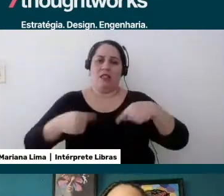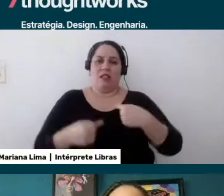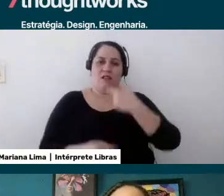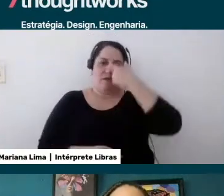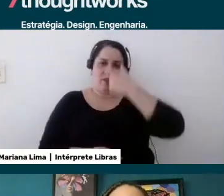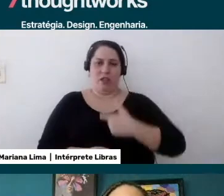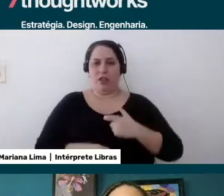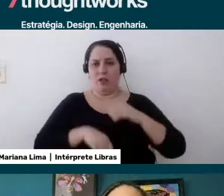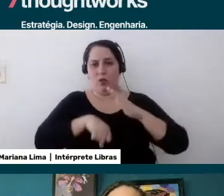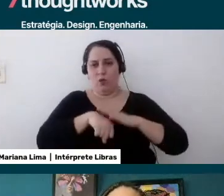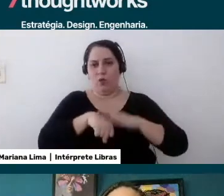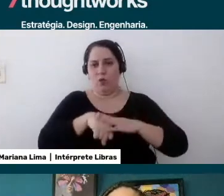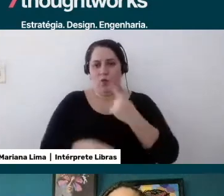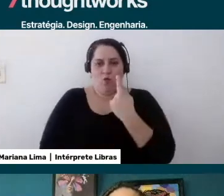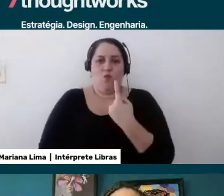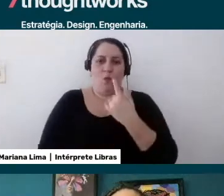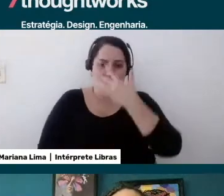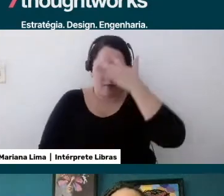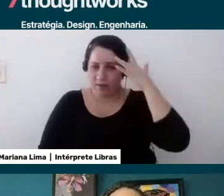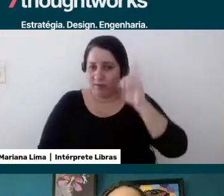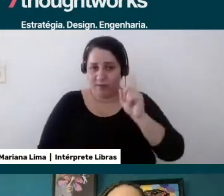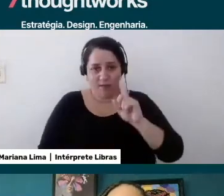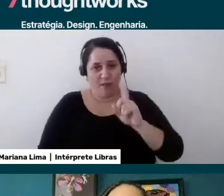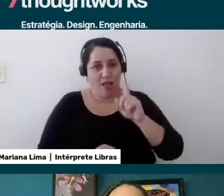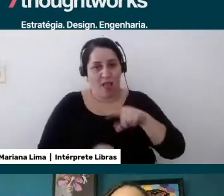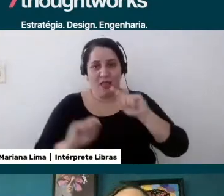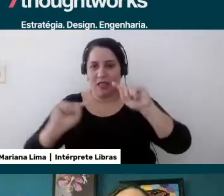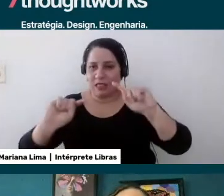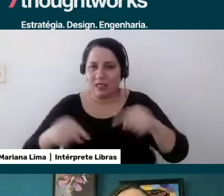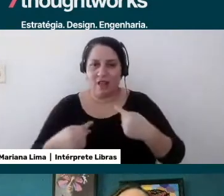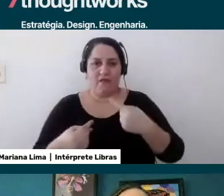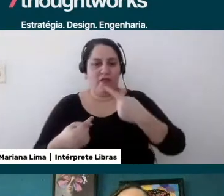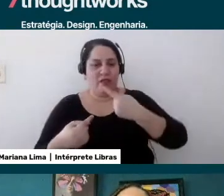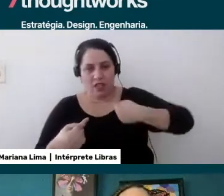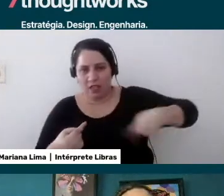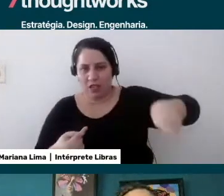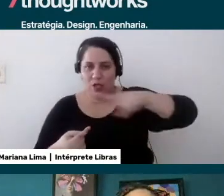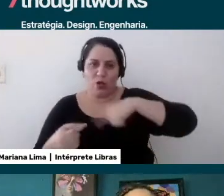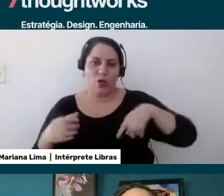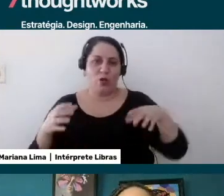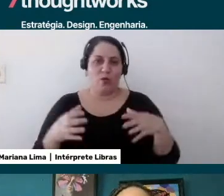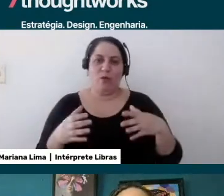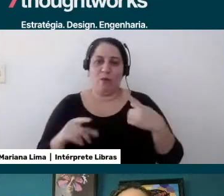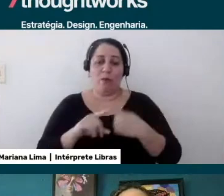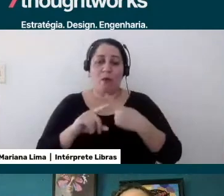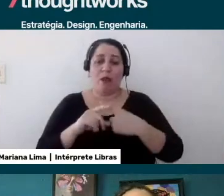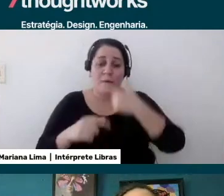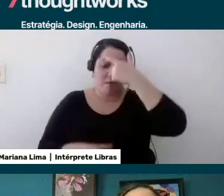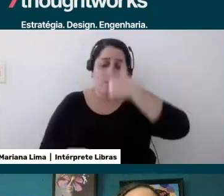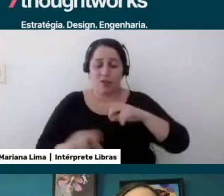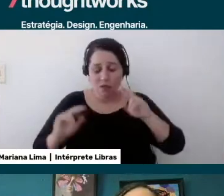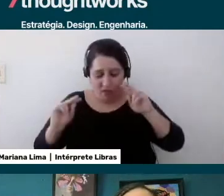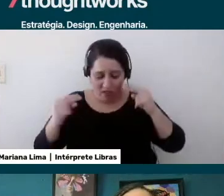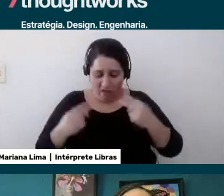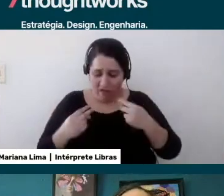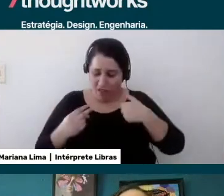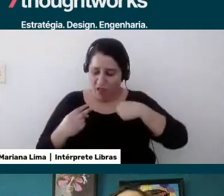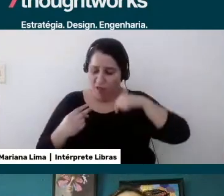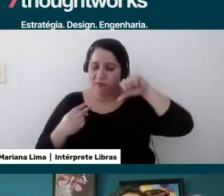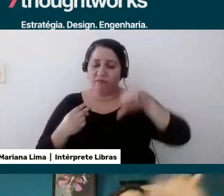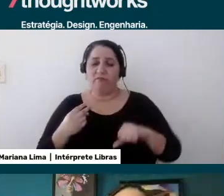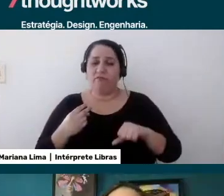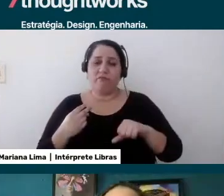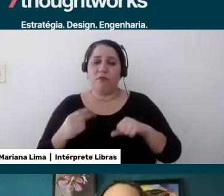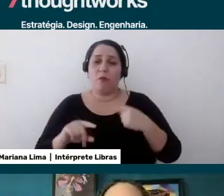a gente fala de grupos subrepresentados, a gente não está falando assim só sobre a pessoa não se ver potente, ela não se vê potente